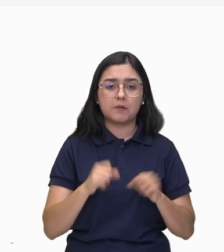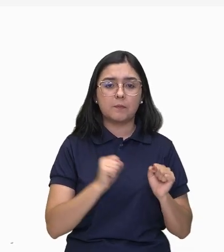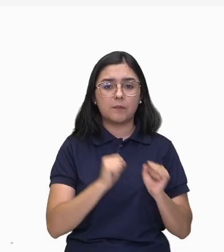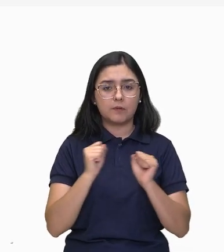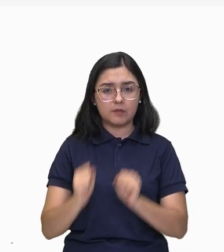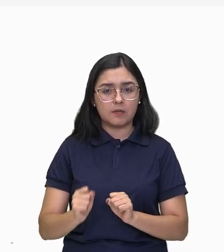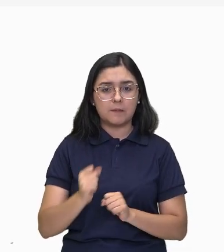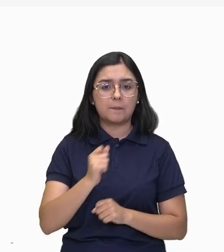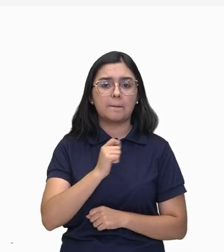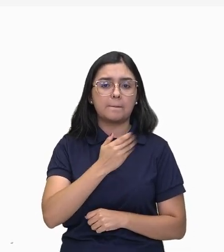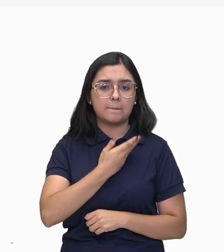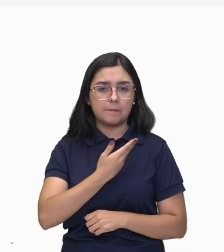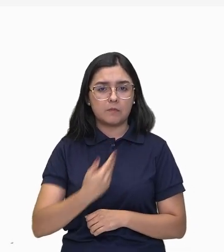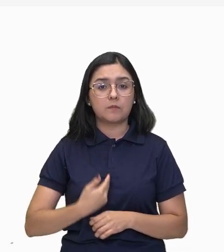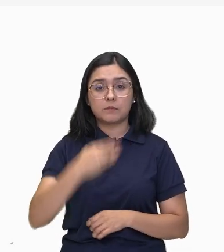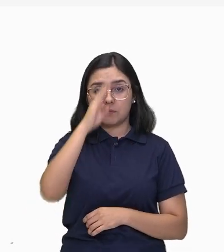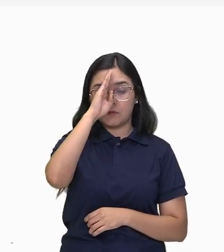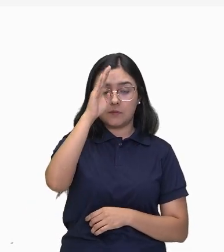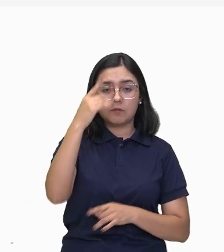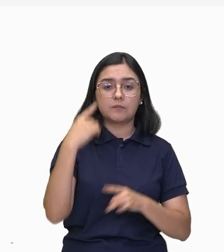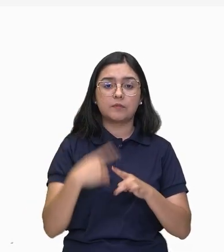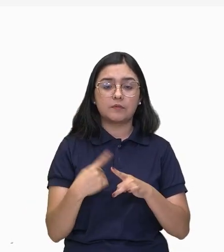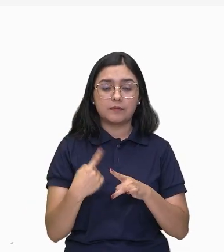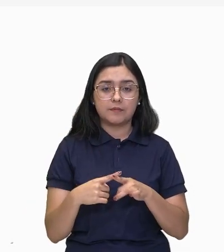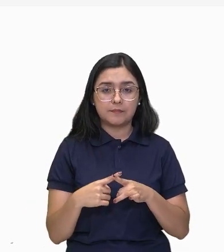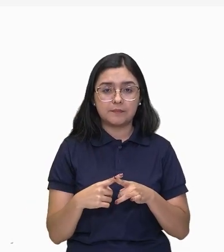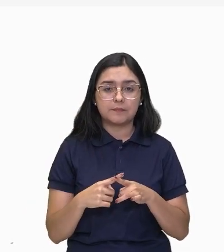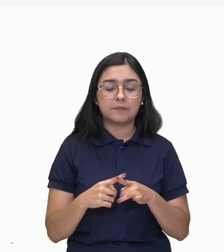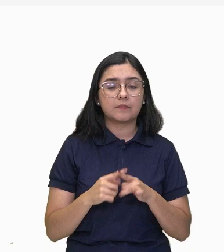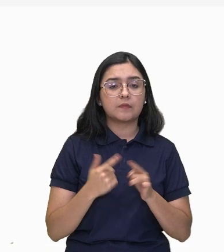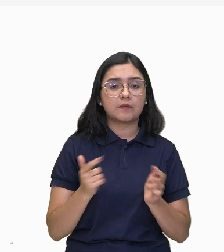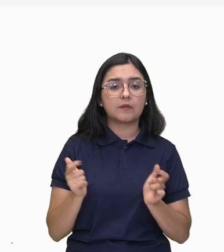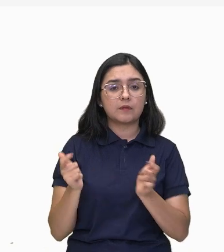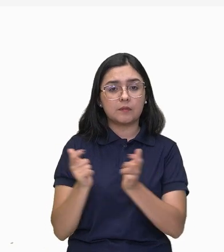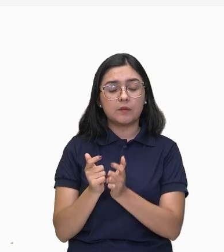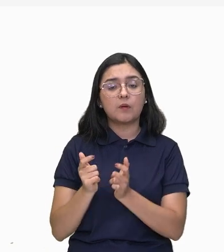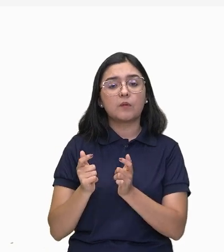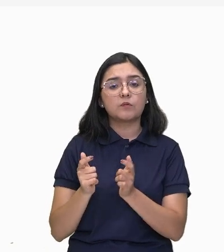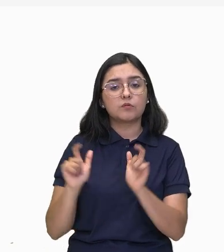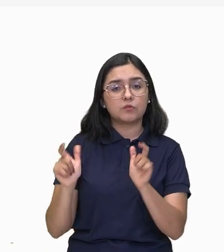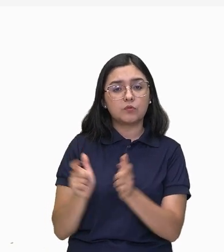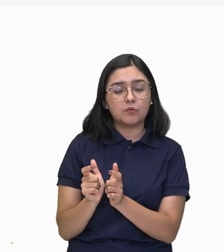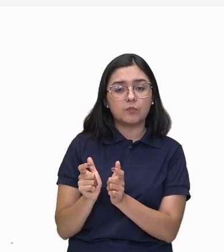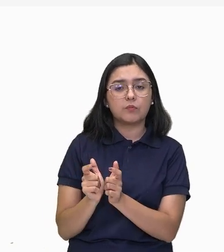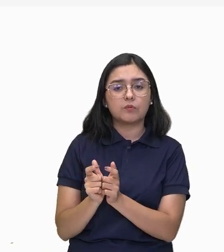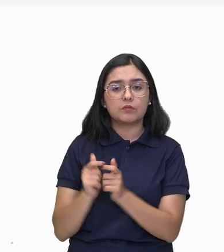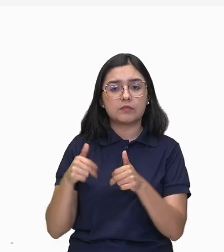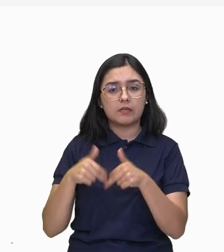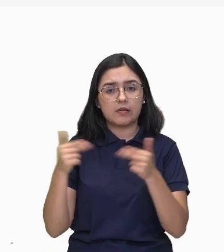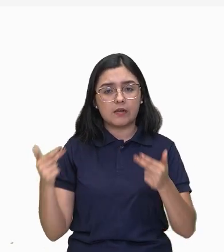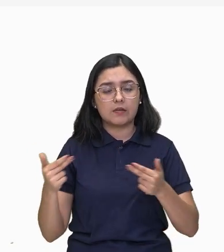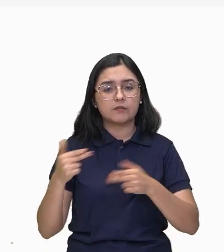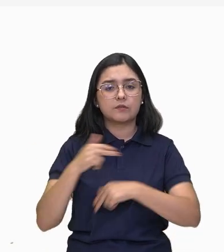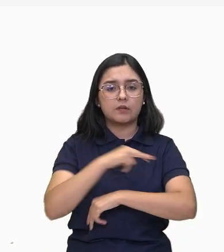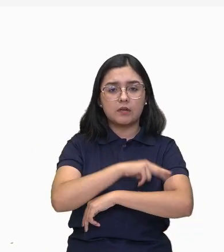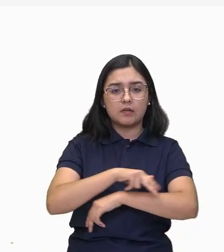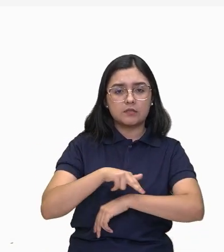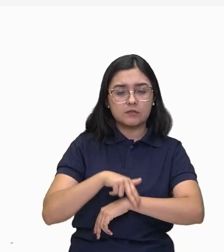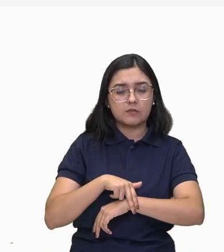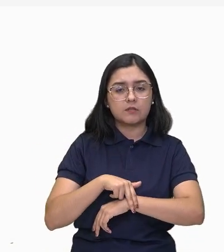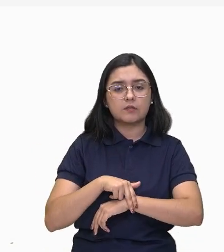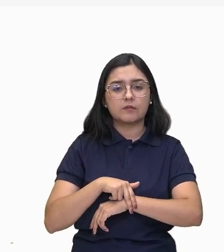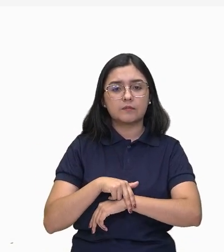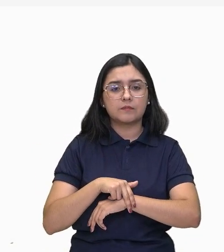público, principalmente porque muitas vezes, né, as minorias étnicas, as minorias raciais, as pessoas de baixa renda, elas